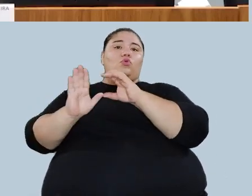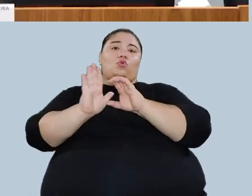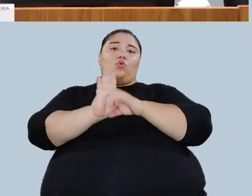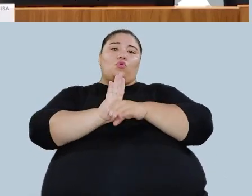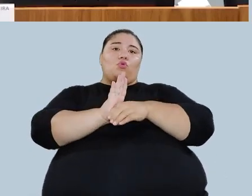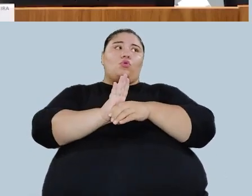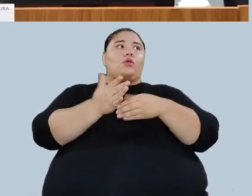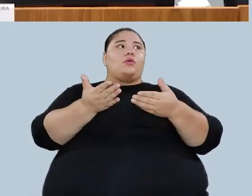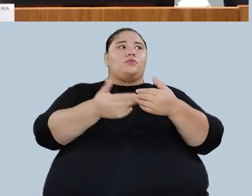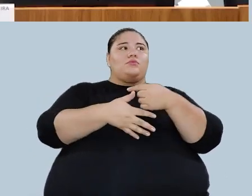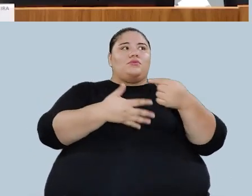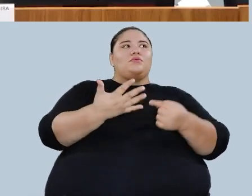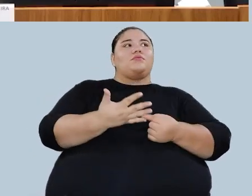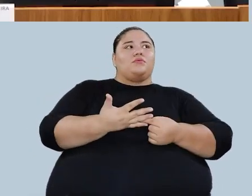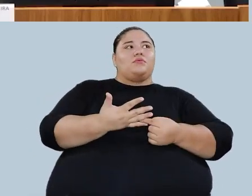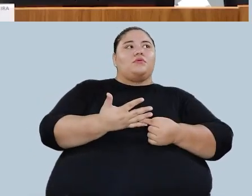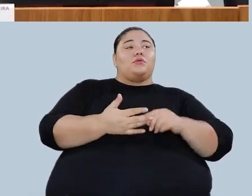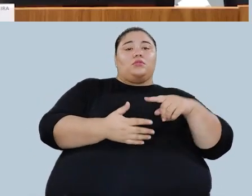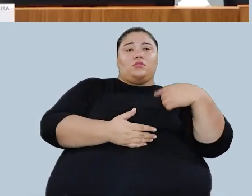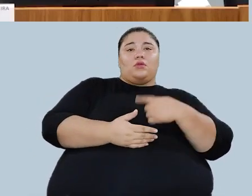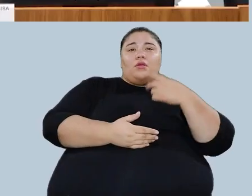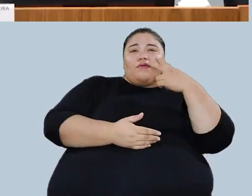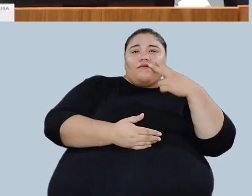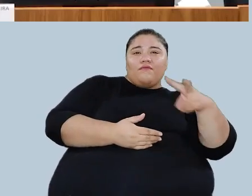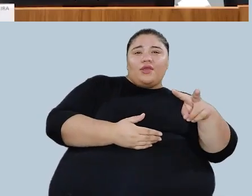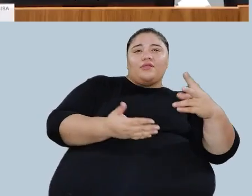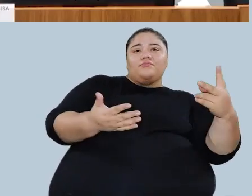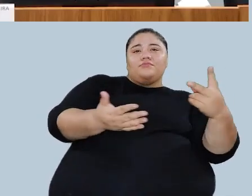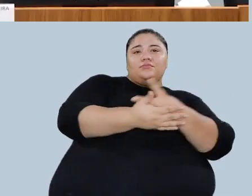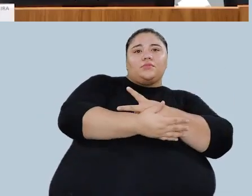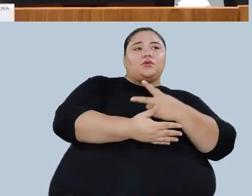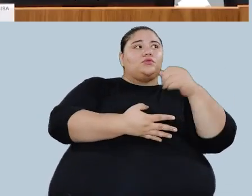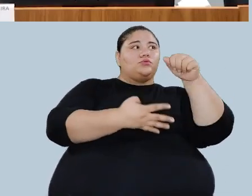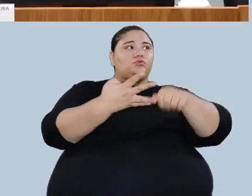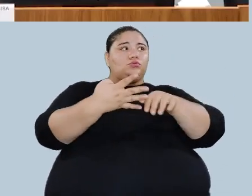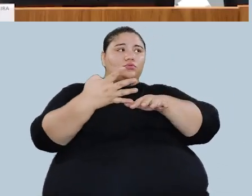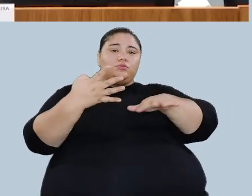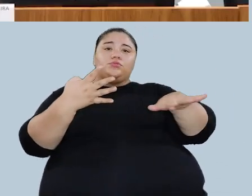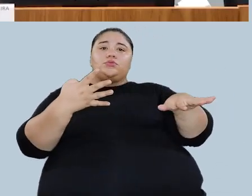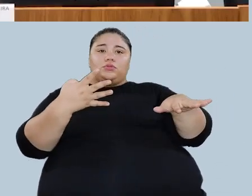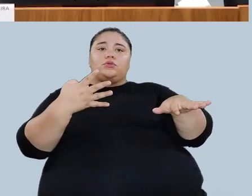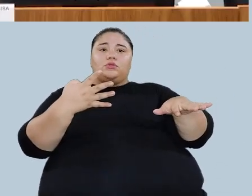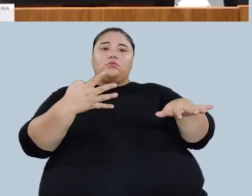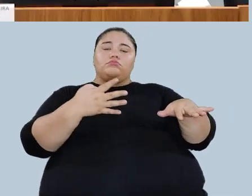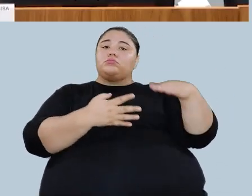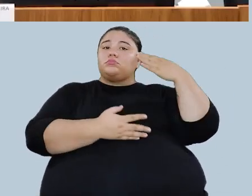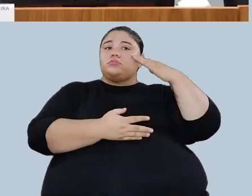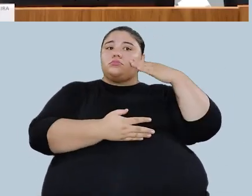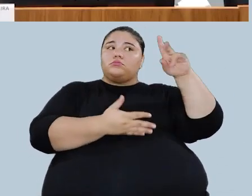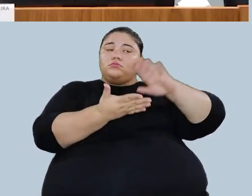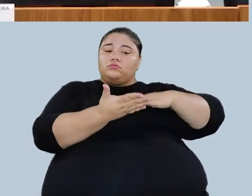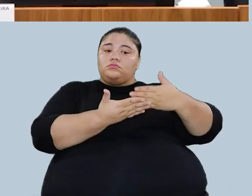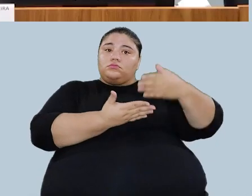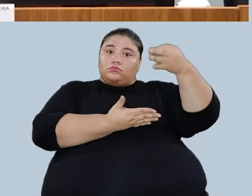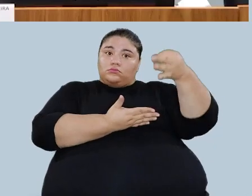de mercadoria. Então, nós vamos vendo certas situações que a jurisprudência, interpretando